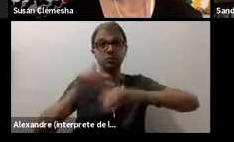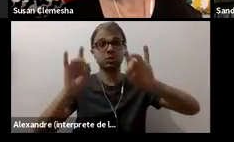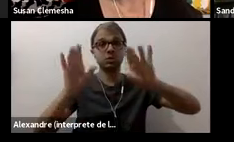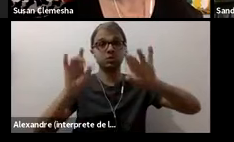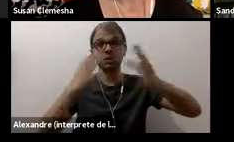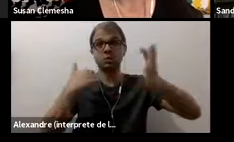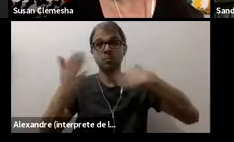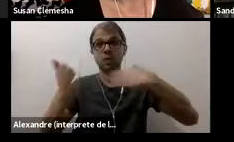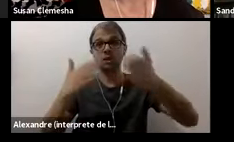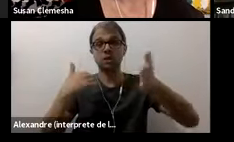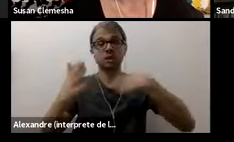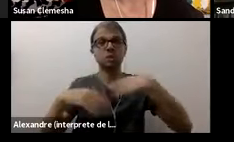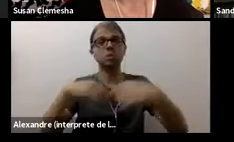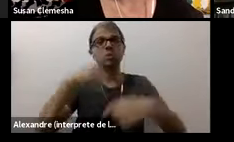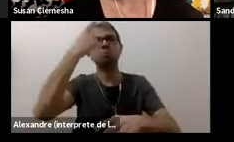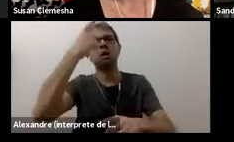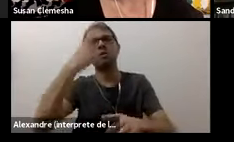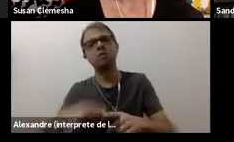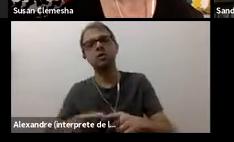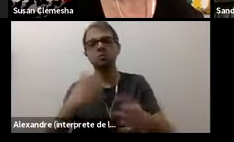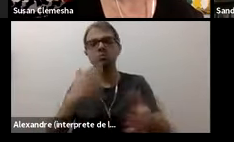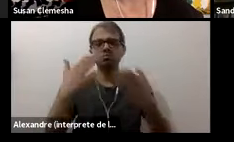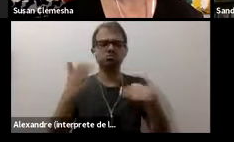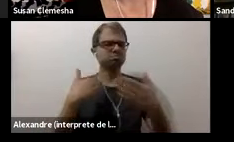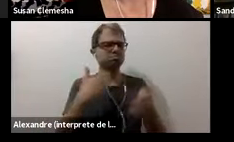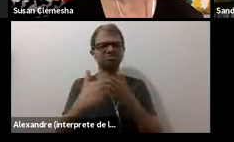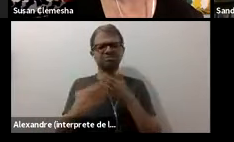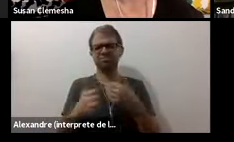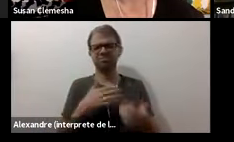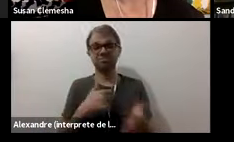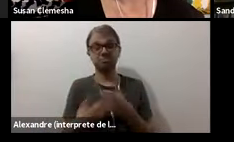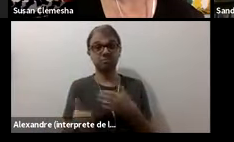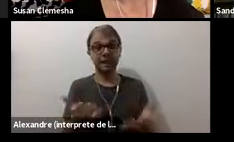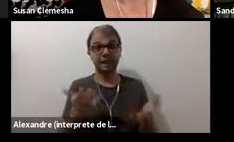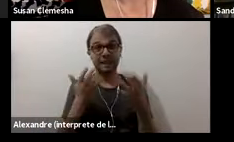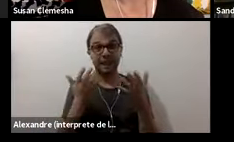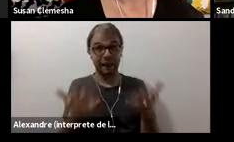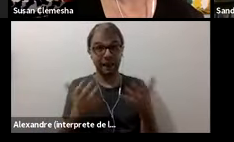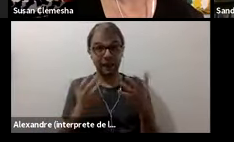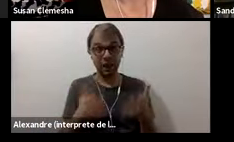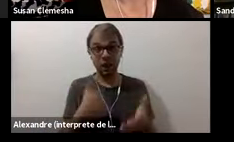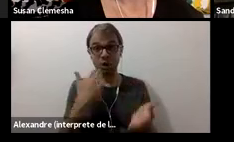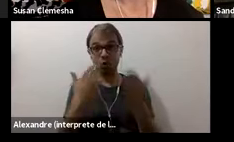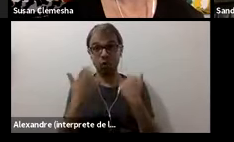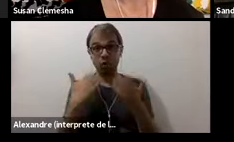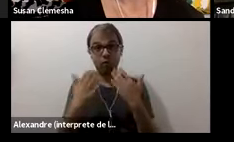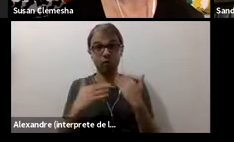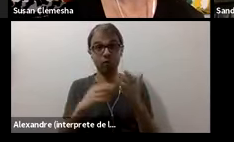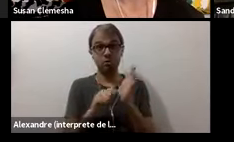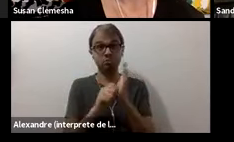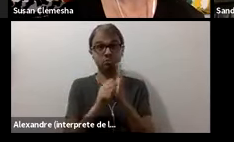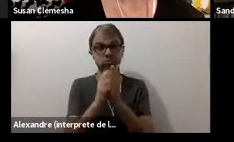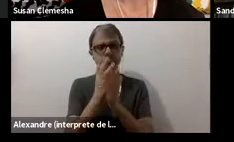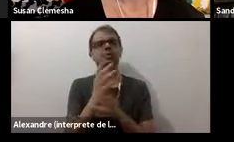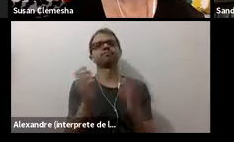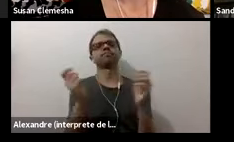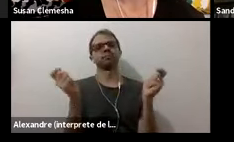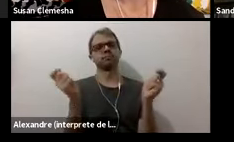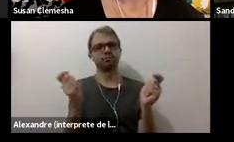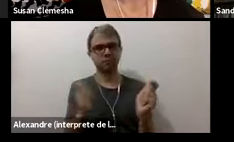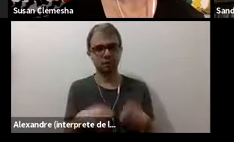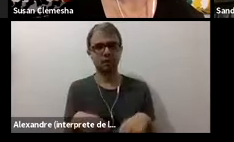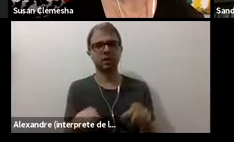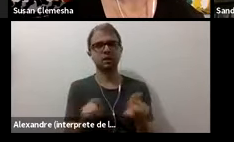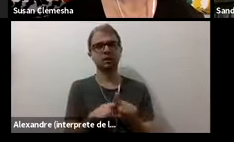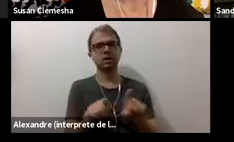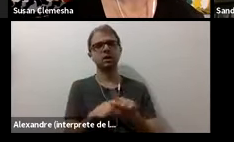papo uma vez, ou conversar com alguém, se você quer conversar mais frequentemente, você vai encontrar essa possibilidade. É só você